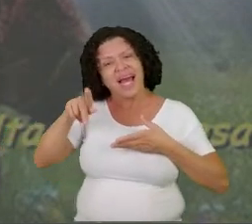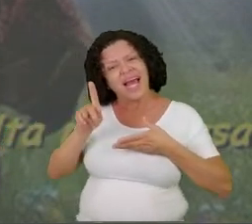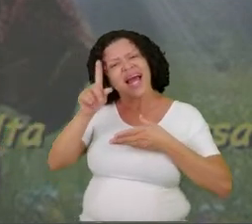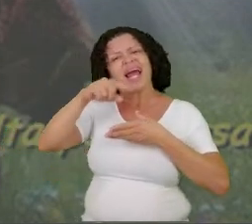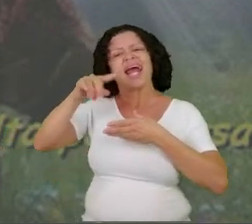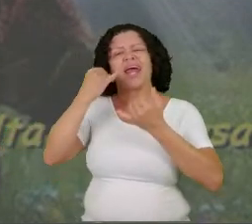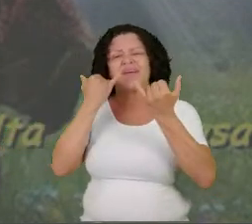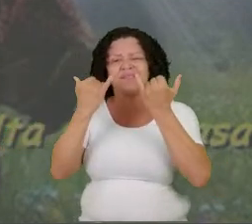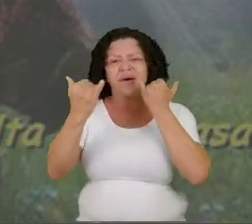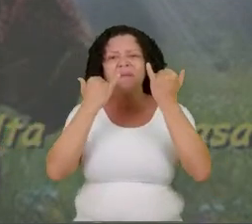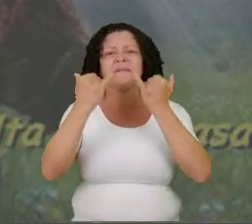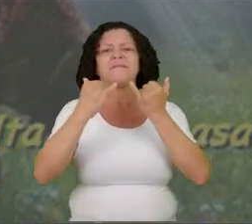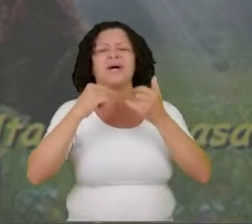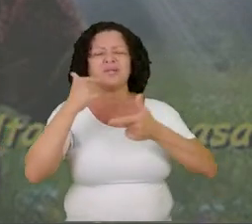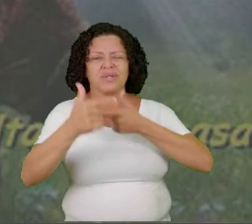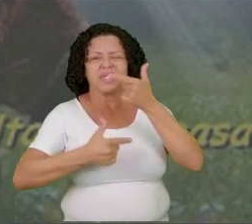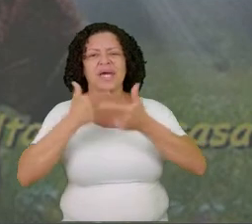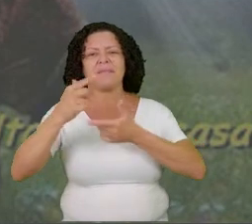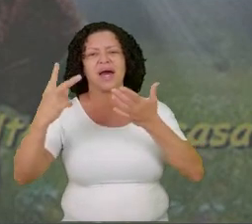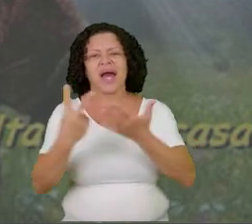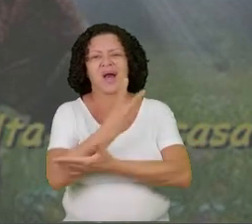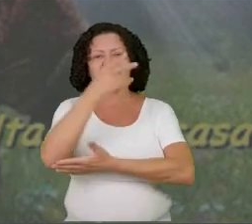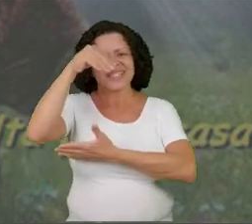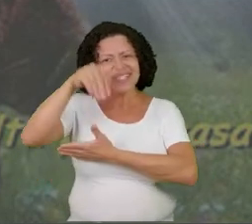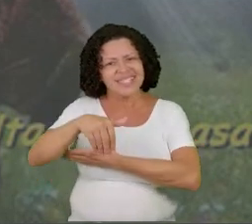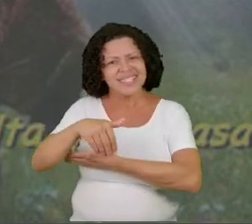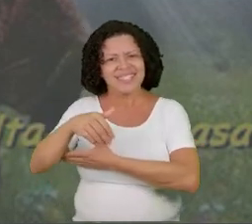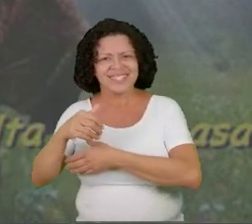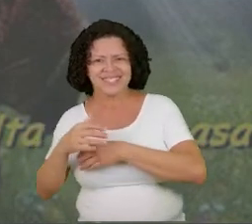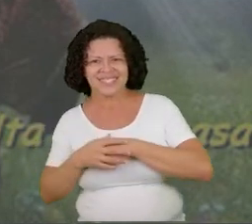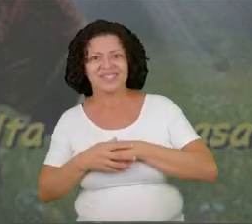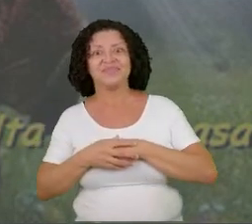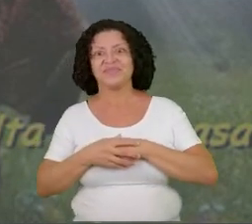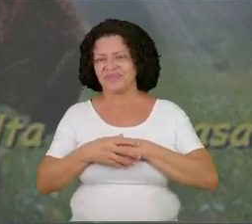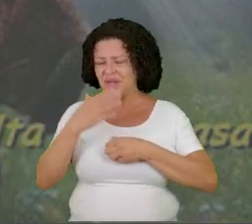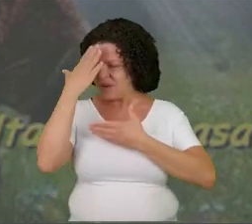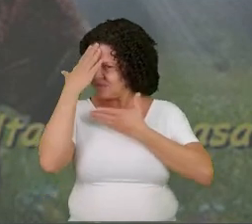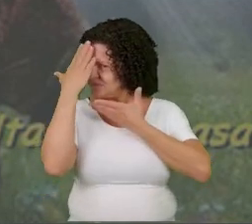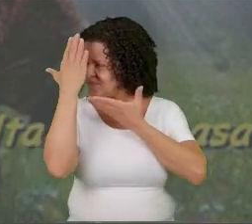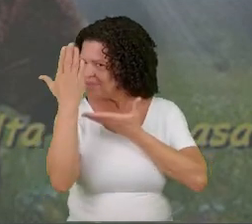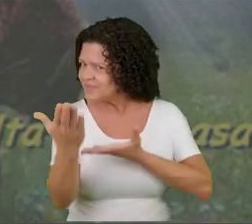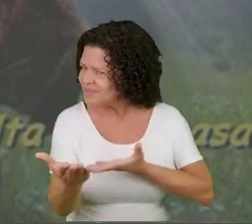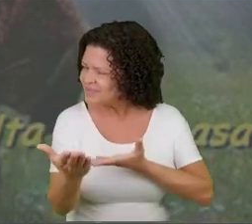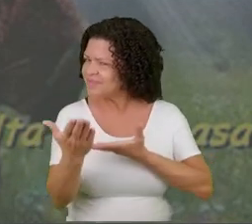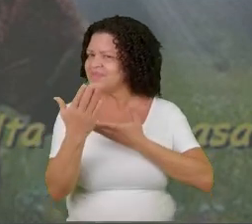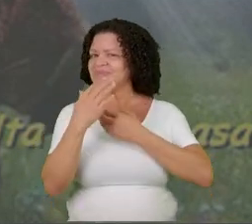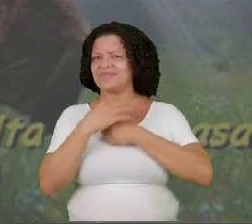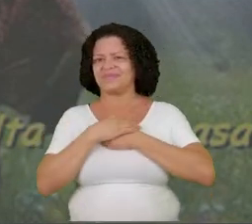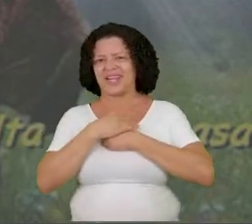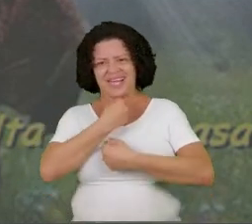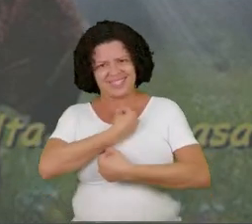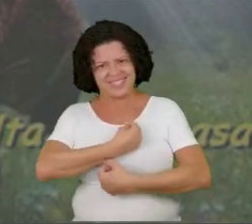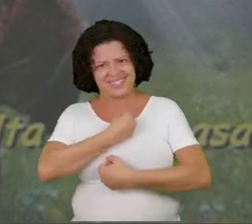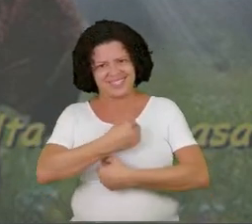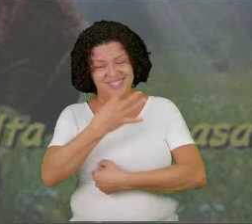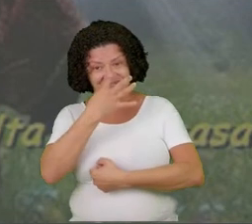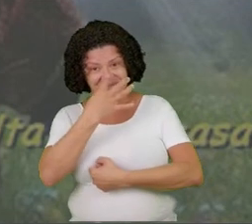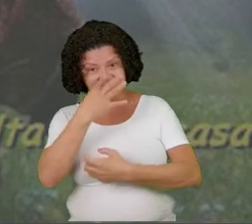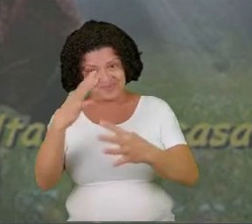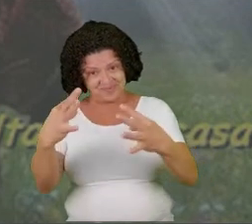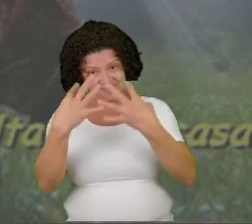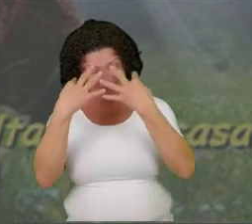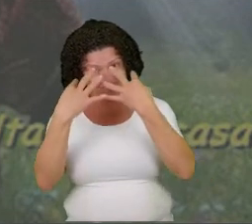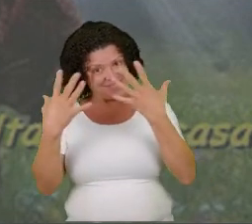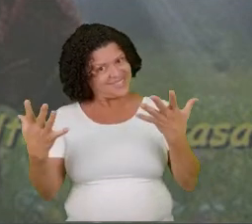nossa casa, onde estão informações complementares do trabalho que é realizado na nossa Casa Espírita. Eu agradeço